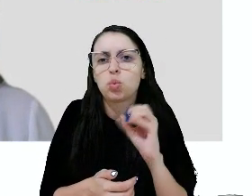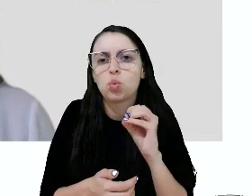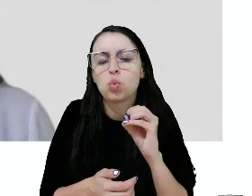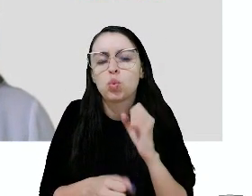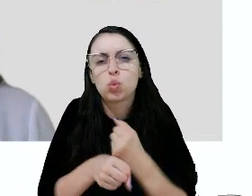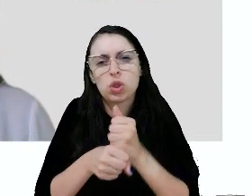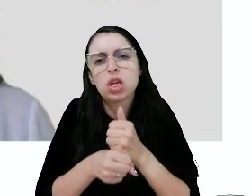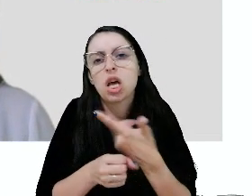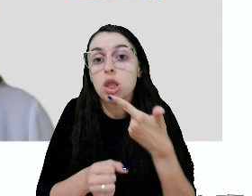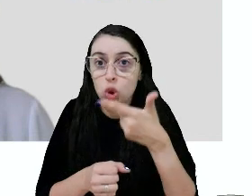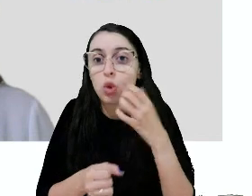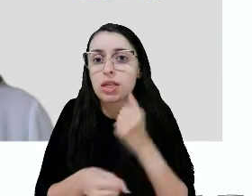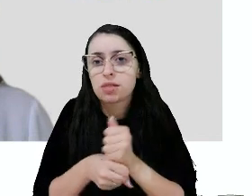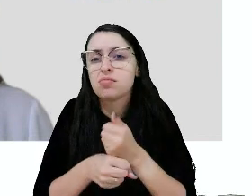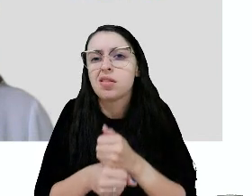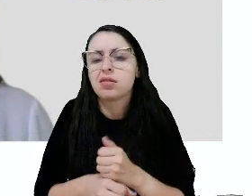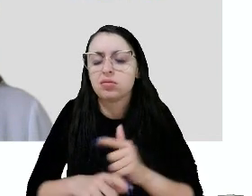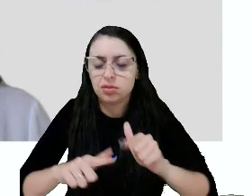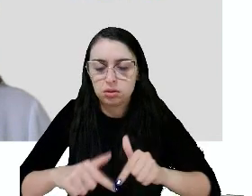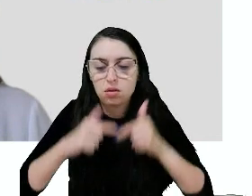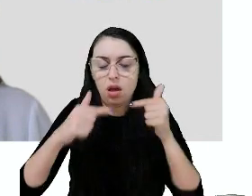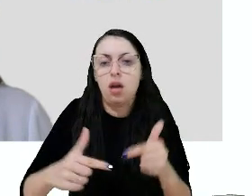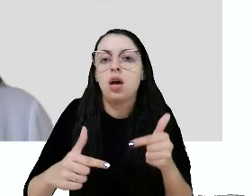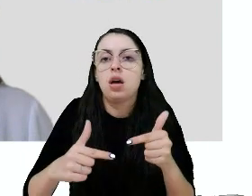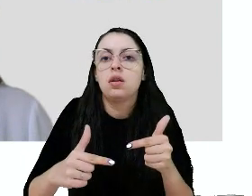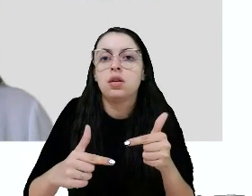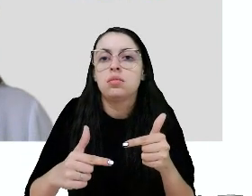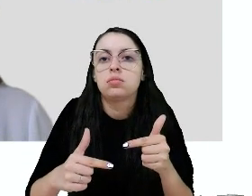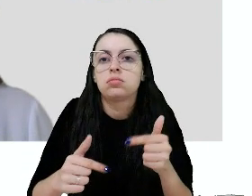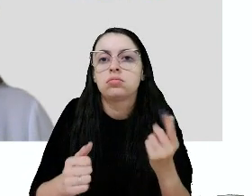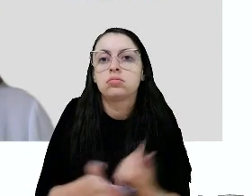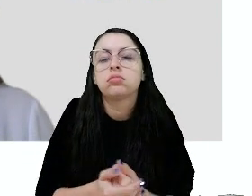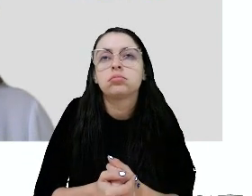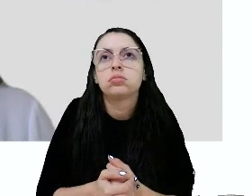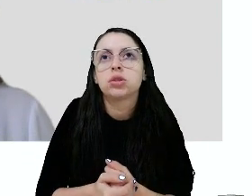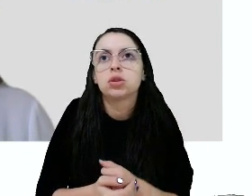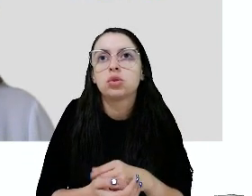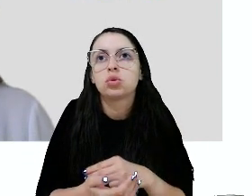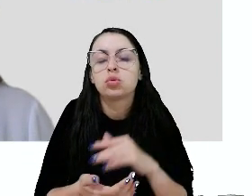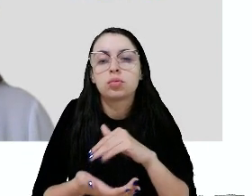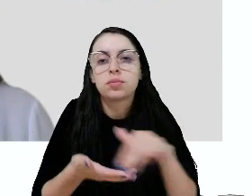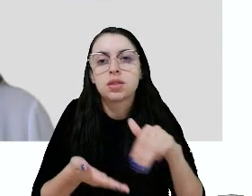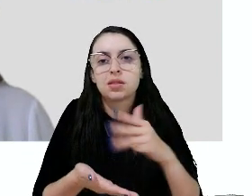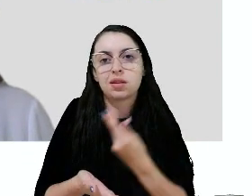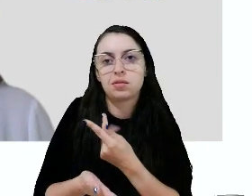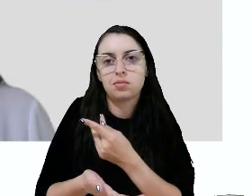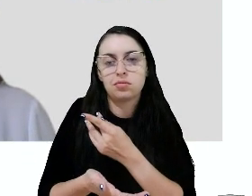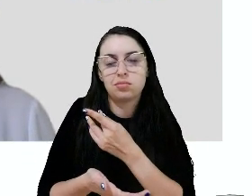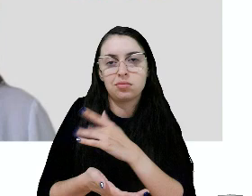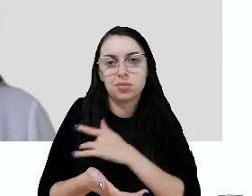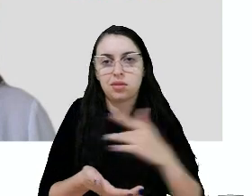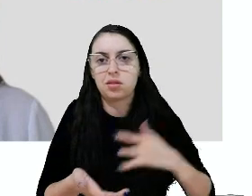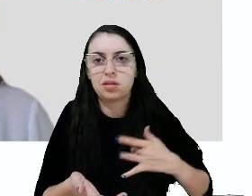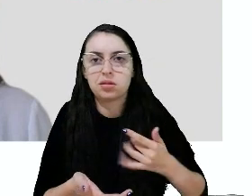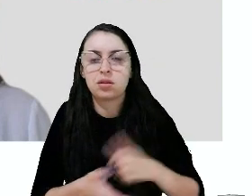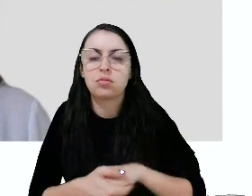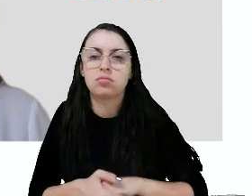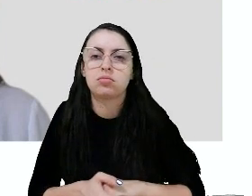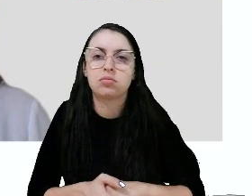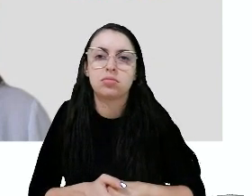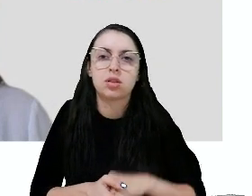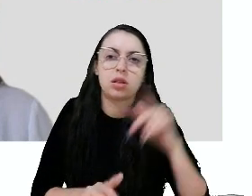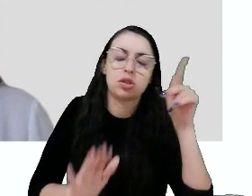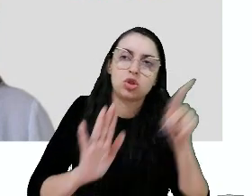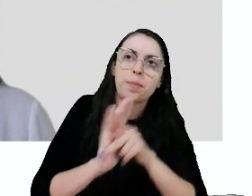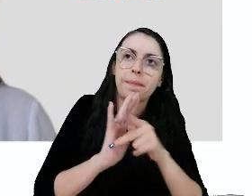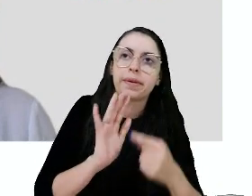anos, esforços, e eles se manifestam no Ministério da Saúde, através de portarias, eles se manifestam